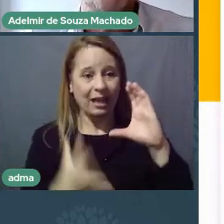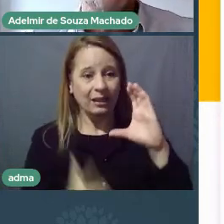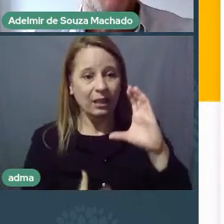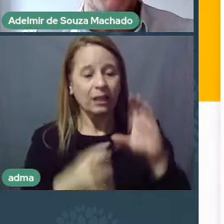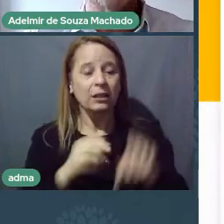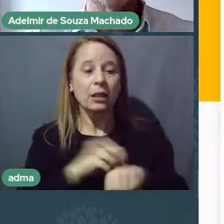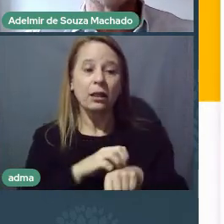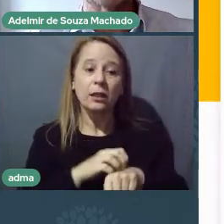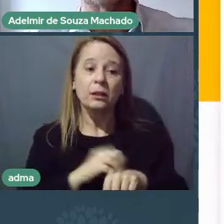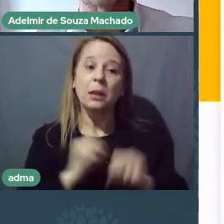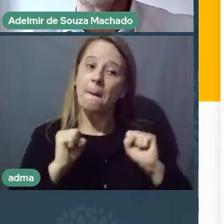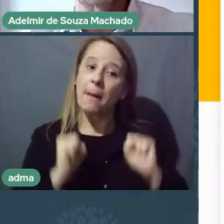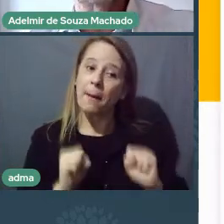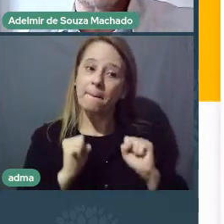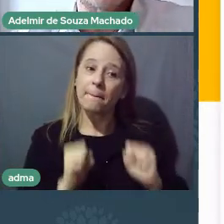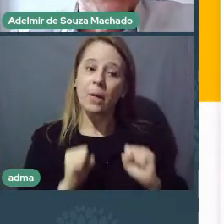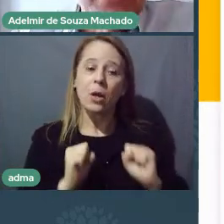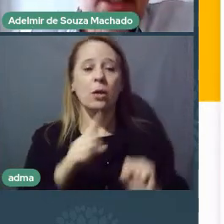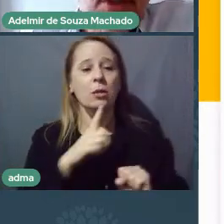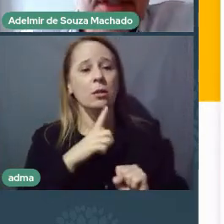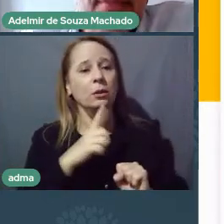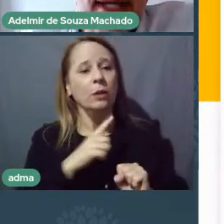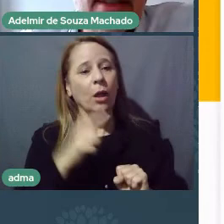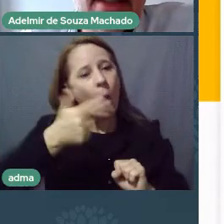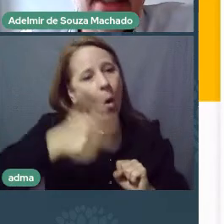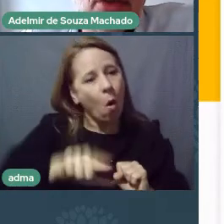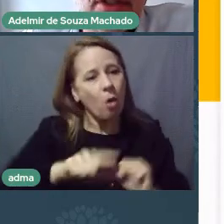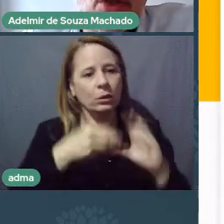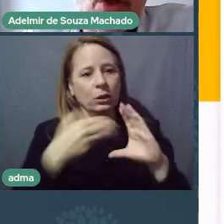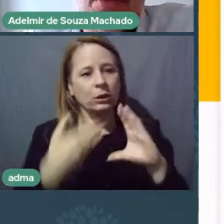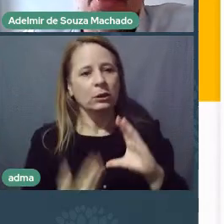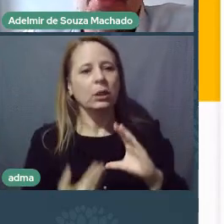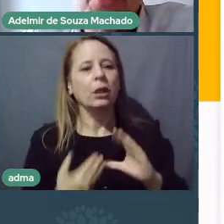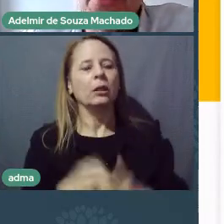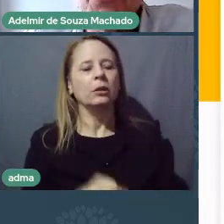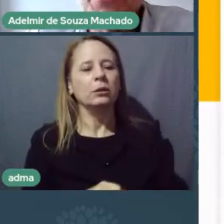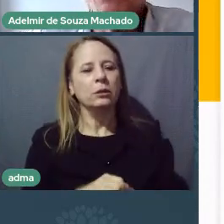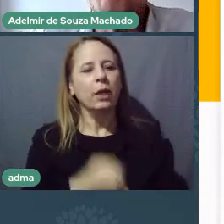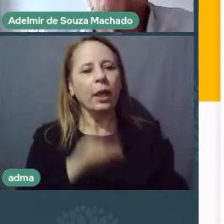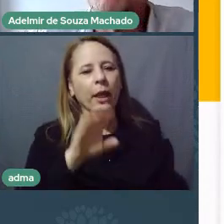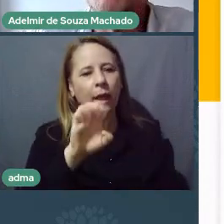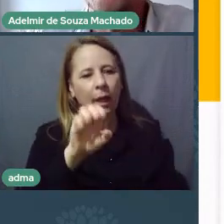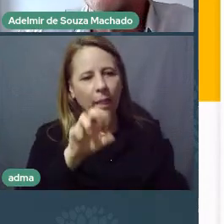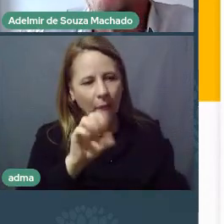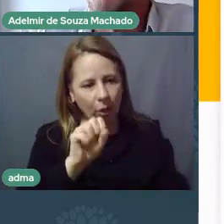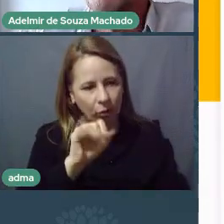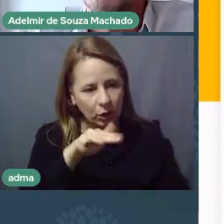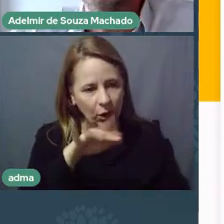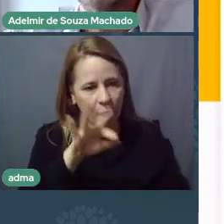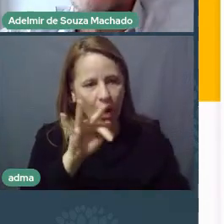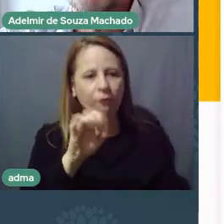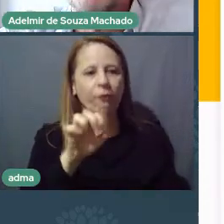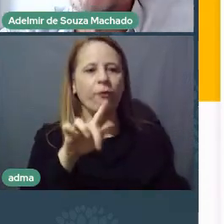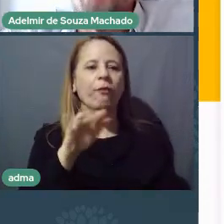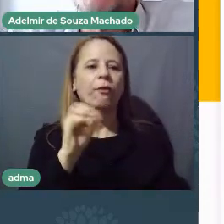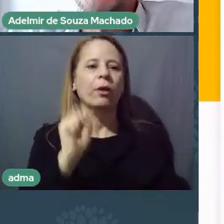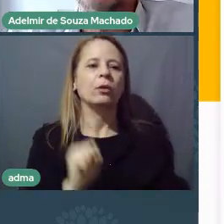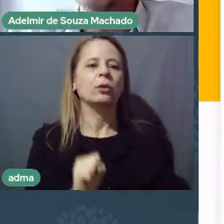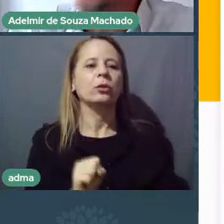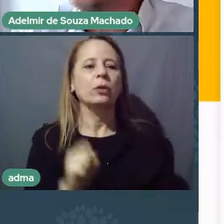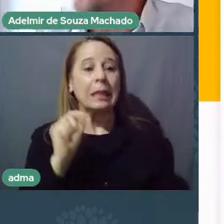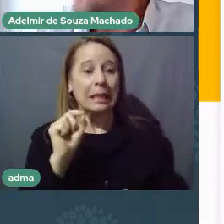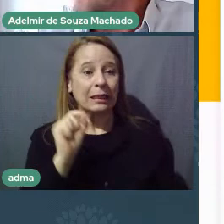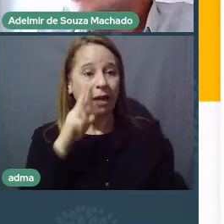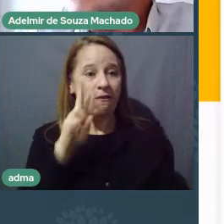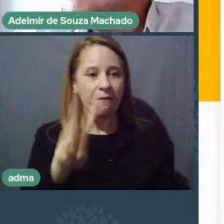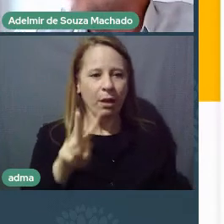podem ter a produção dessas células chamadas eosinófilos. E isso vai ser importante, Quem está vendo o paciente